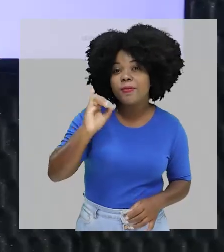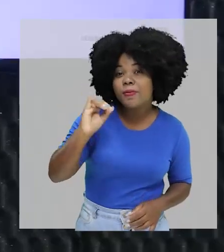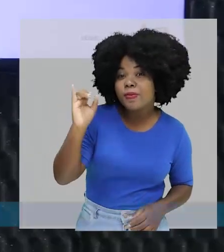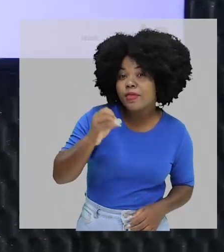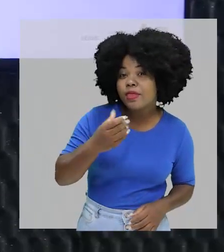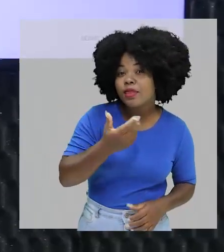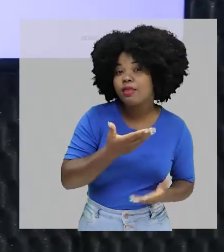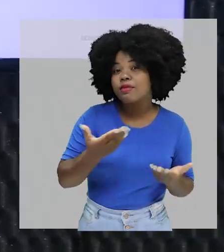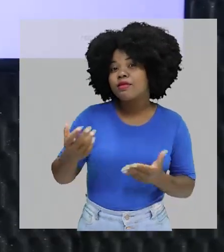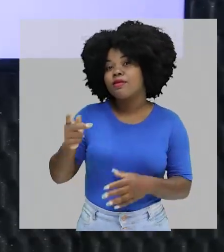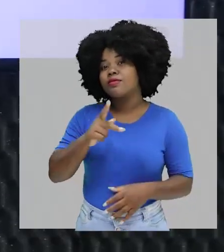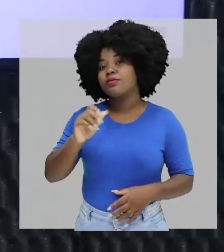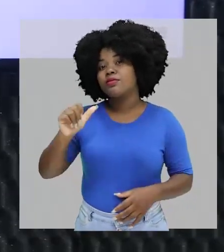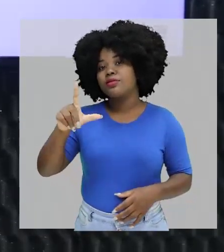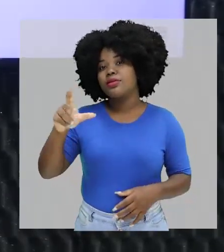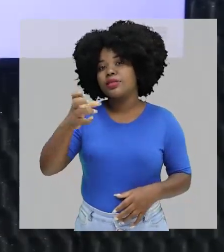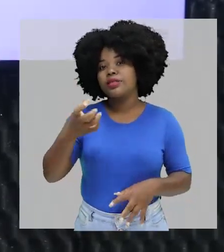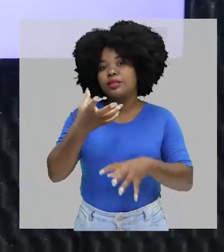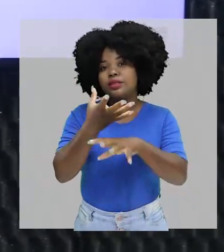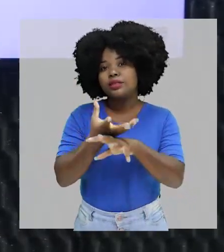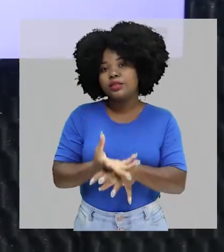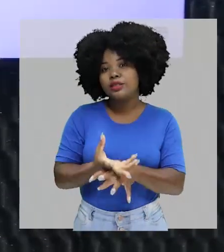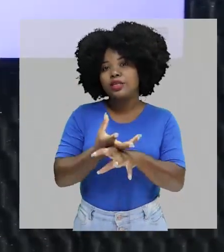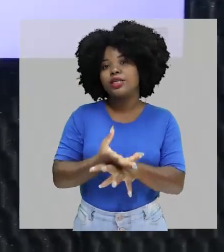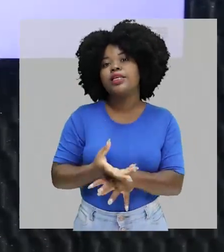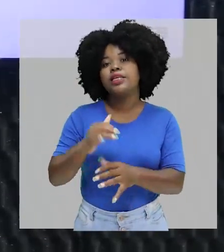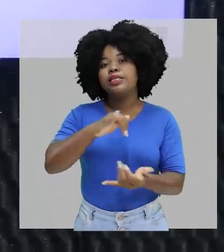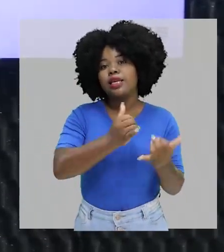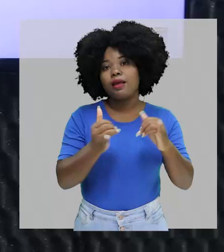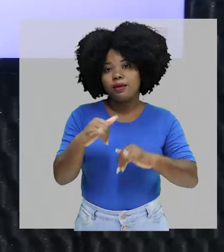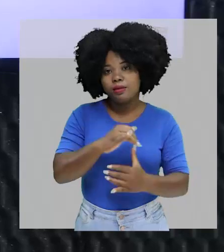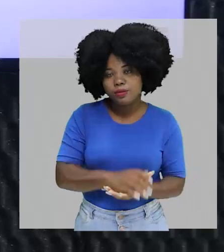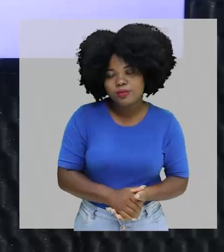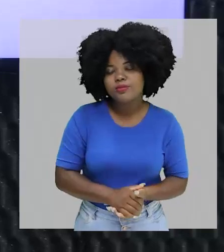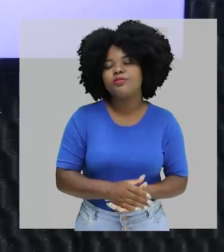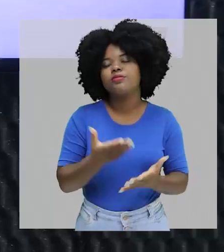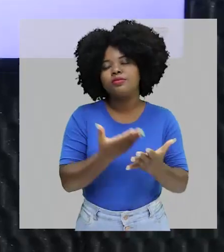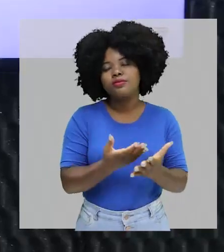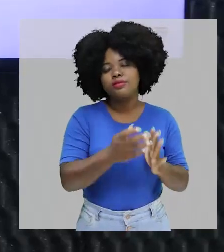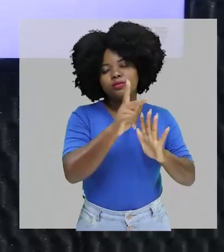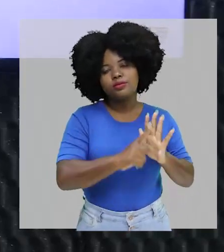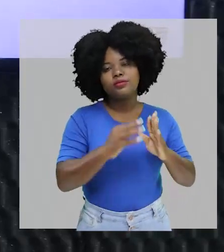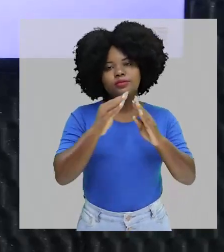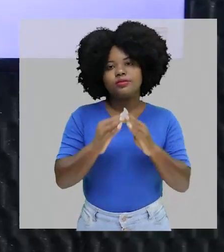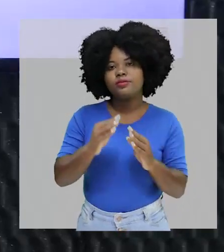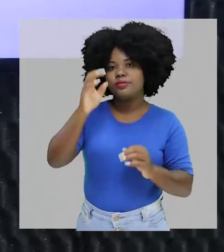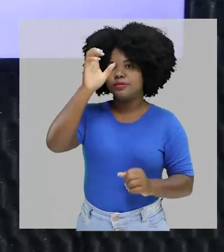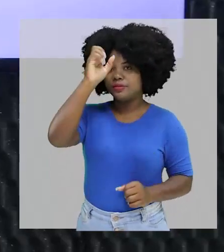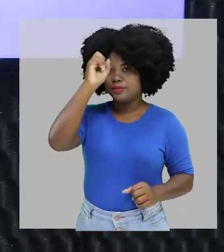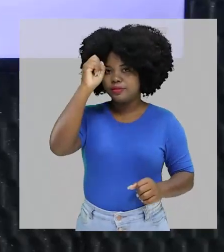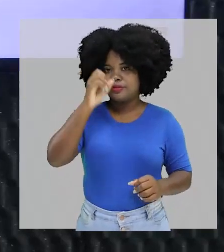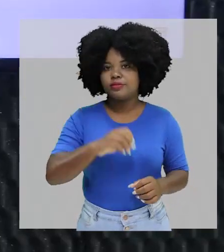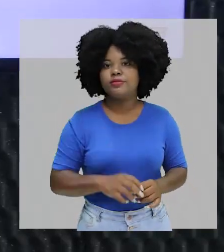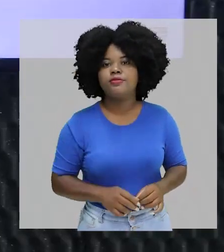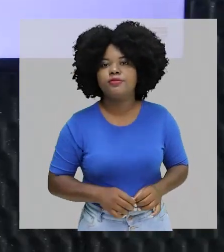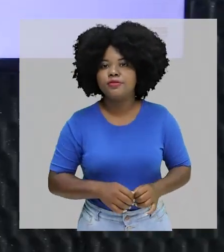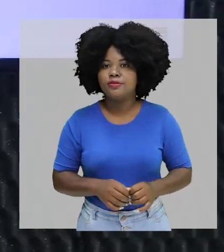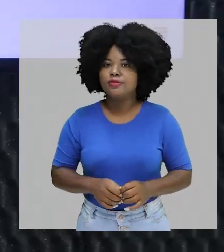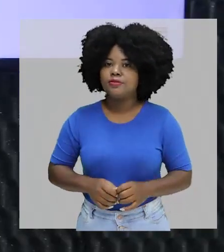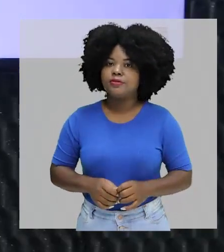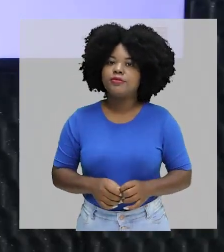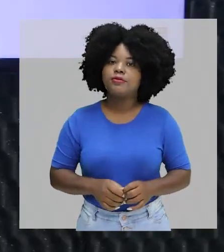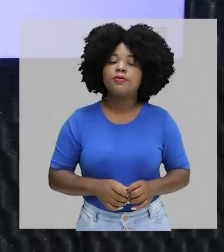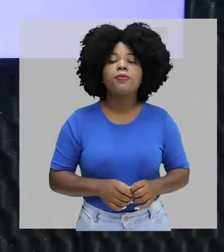Olá, turma, sejam todos bem-vindos. Professor Alex Ferreira, disciplina Química, mais um módulo do projeto Fique em Casa